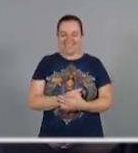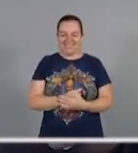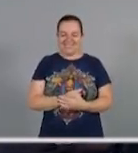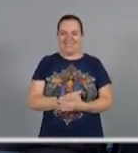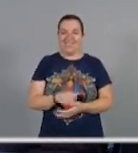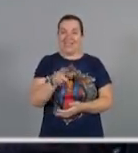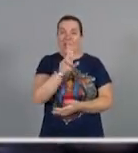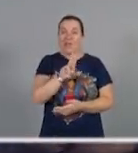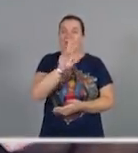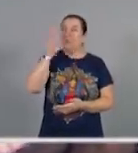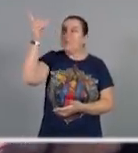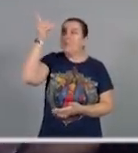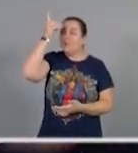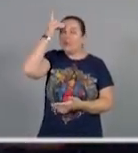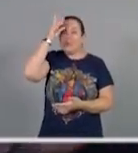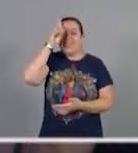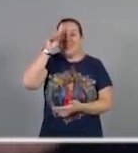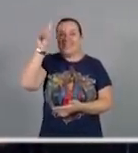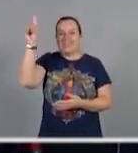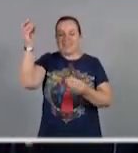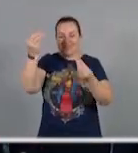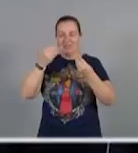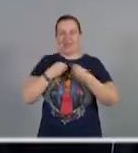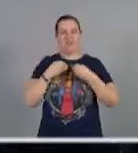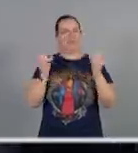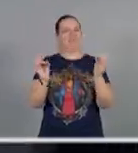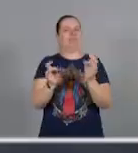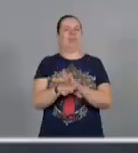Use os dons que Deus te deu. Pronto.